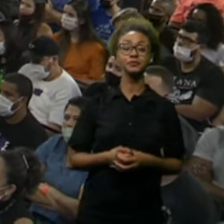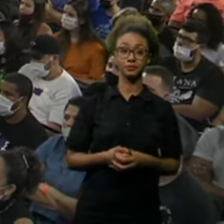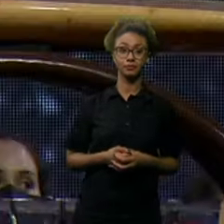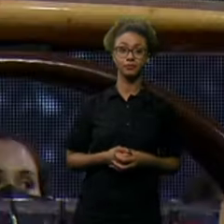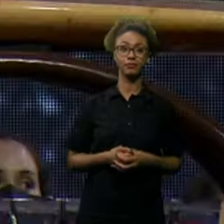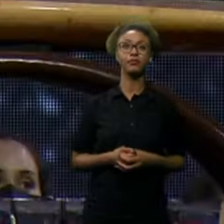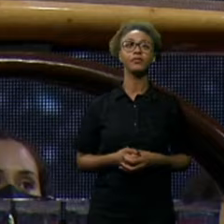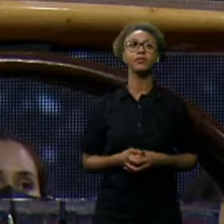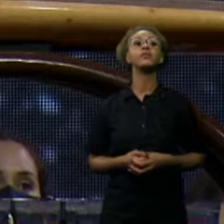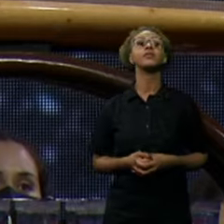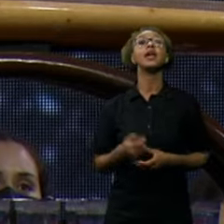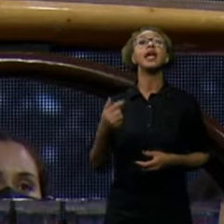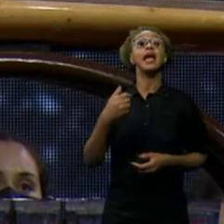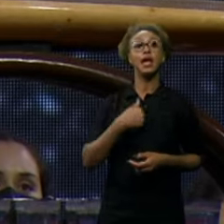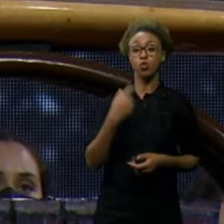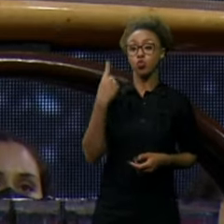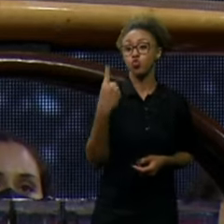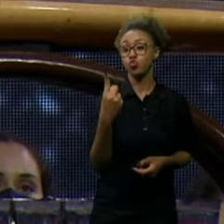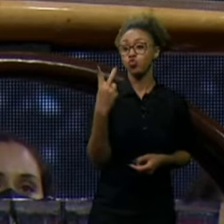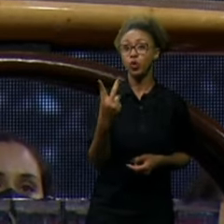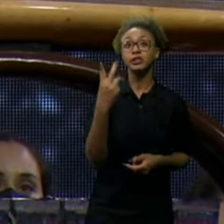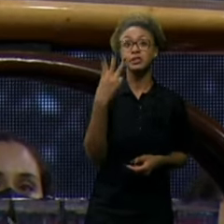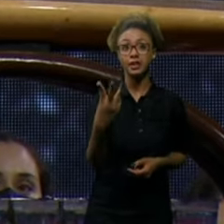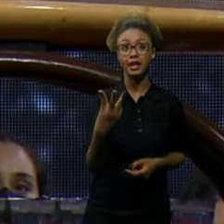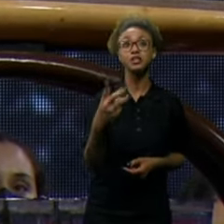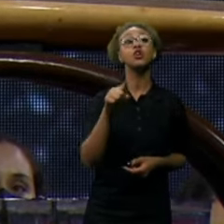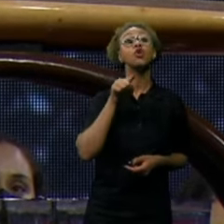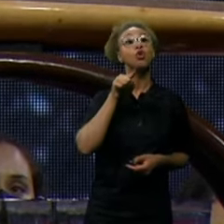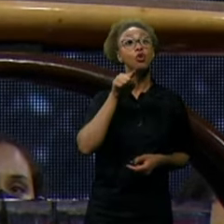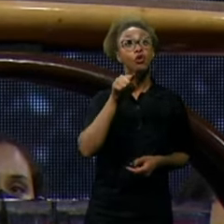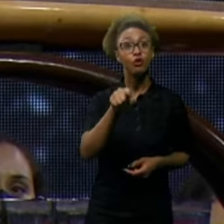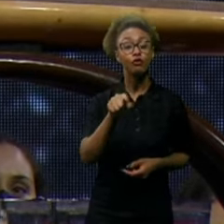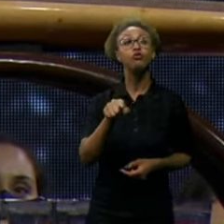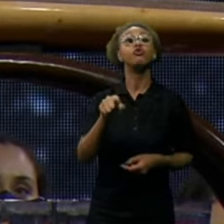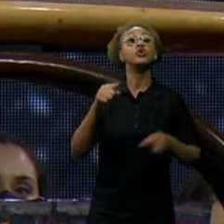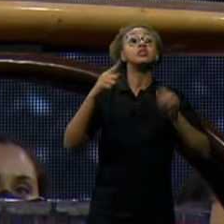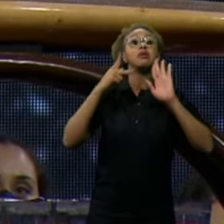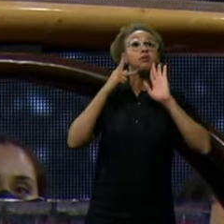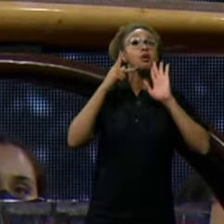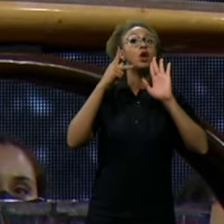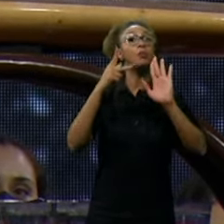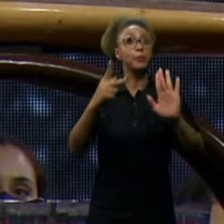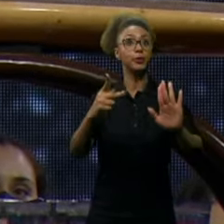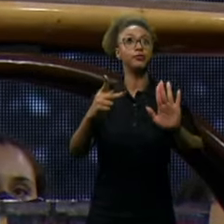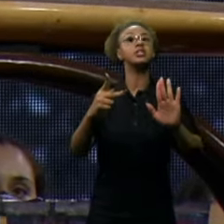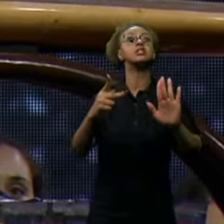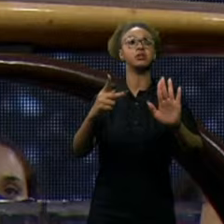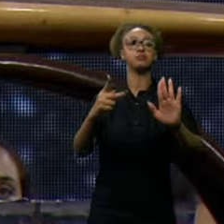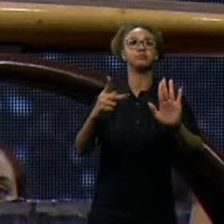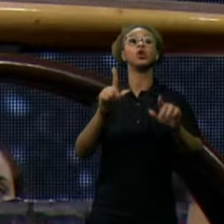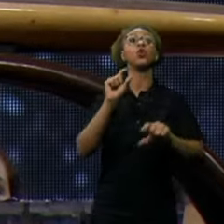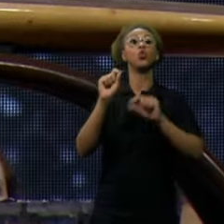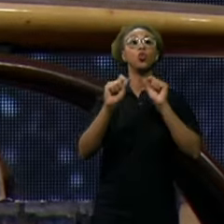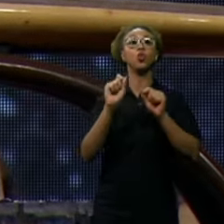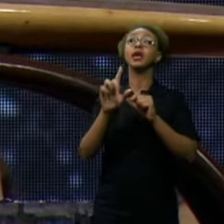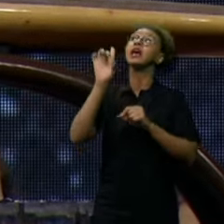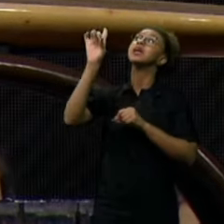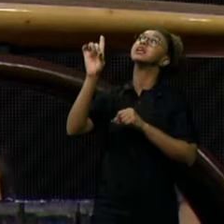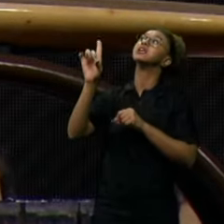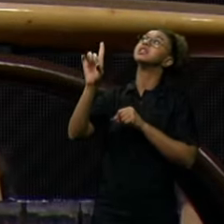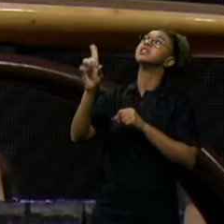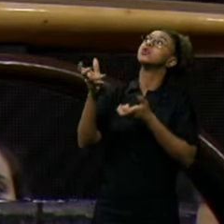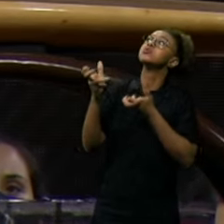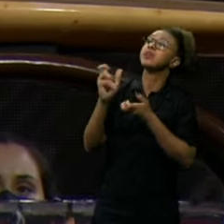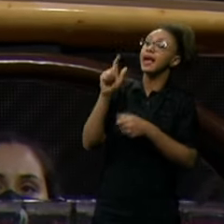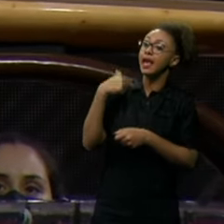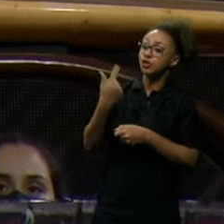eu vou contar de uma três Quando eu disser três vou lhe pedir para liberar uma palavra profética uma palavra que determina o rumo daquilo que Deus nos